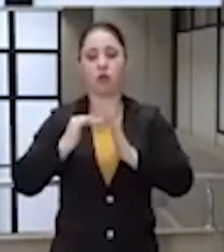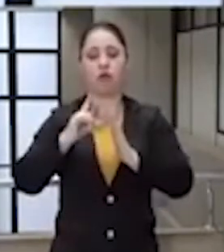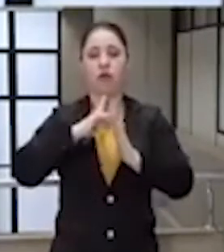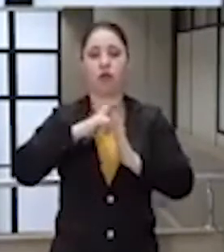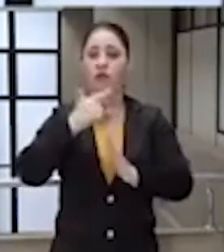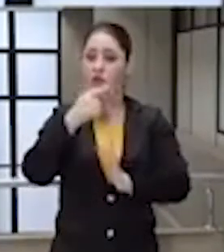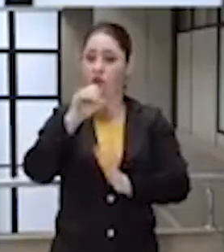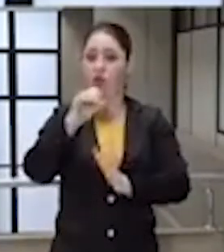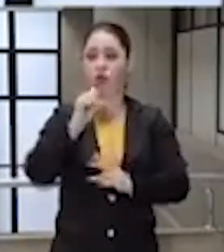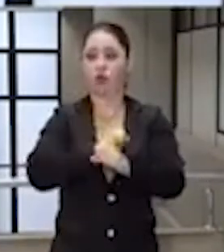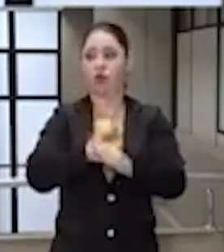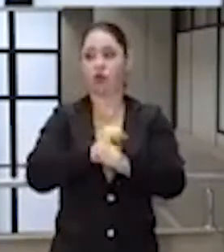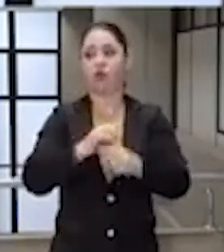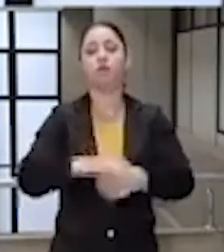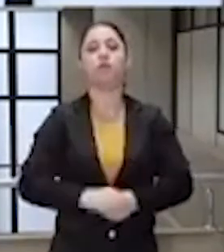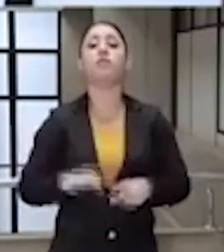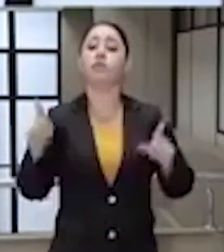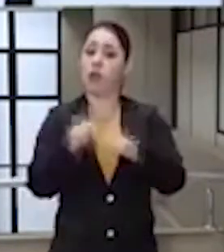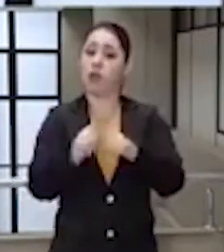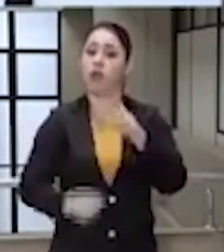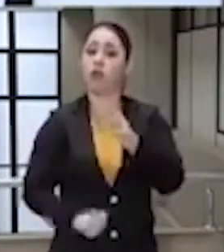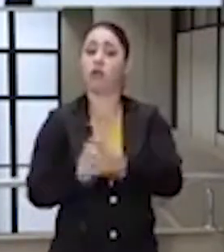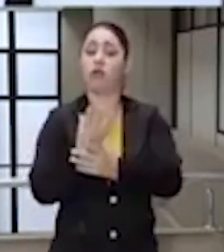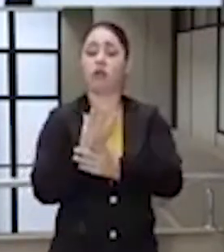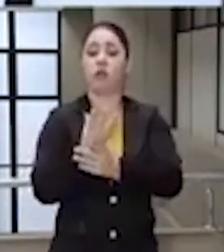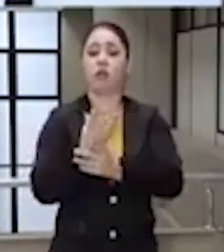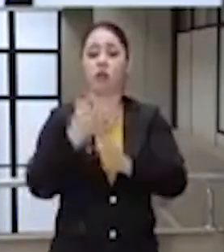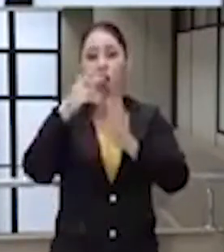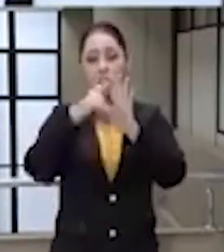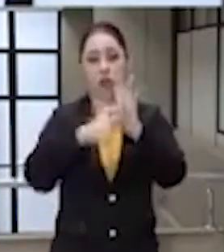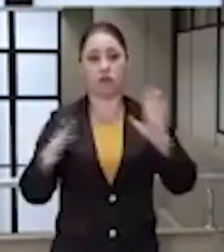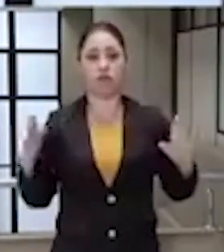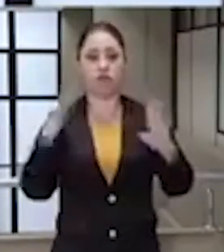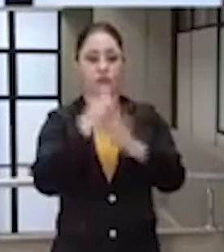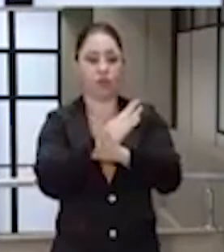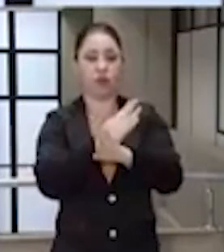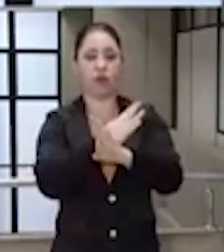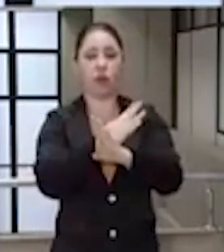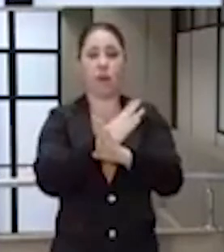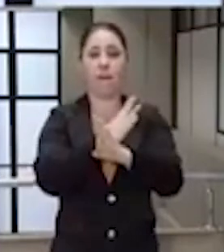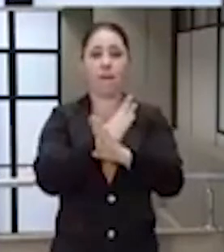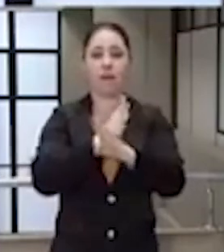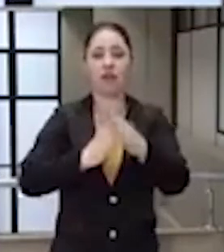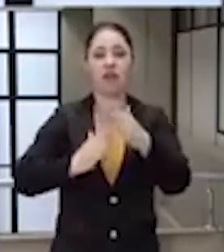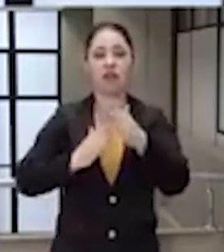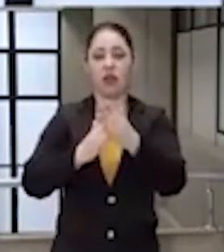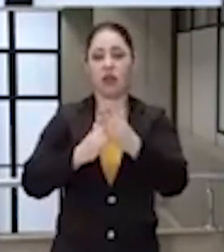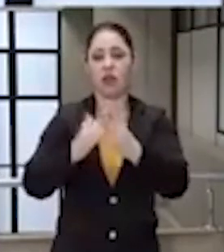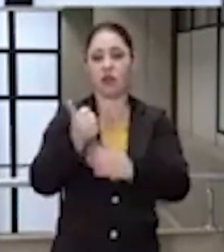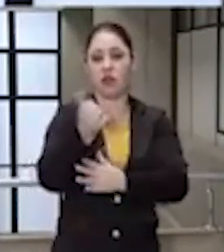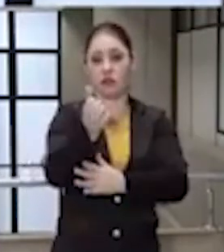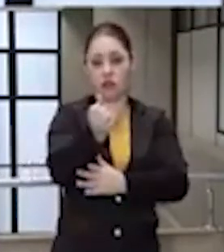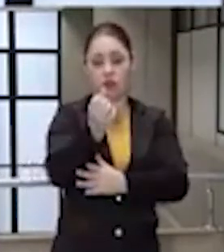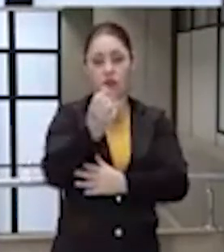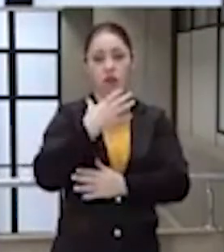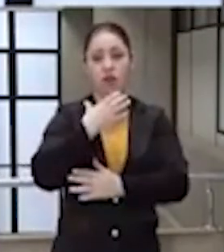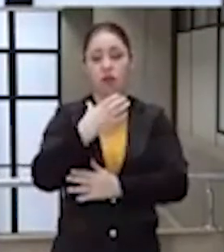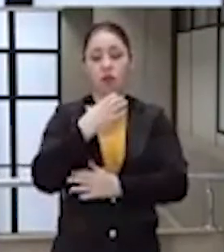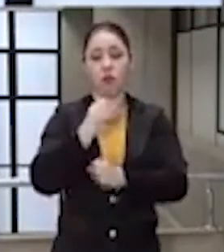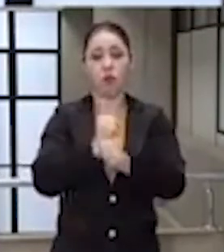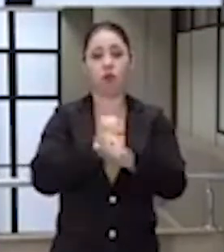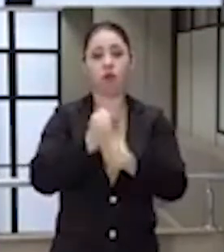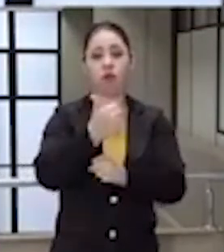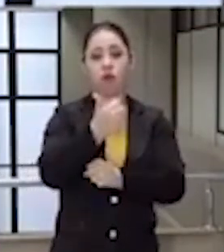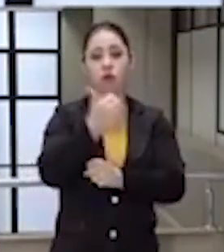20 anos. Há também a criação de uma regra de transição para quem ingressou na carreira até 16 de dezembro de